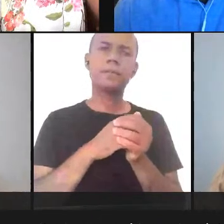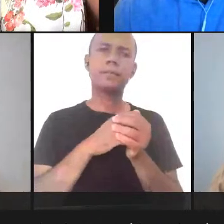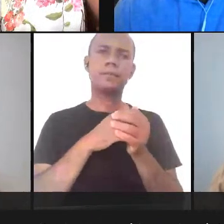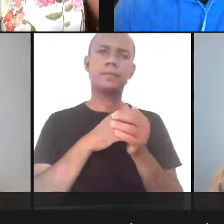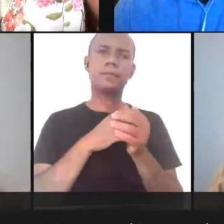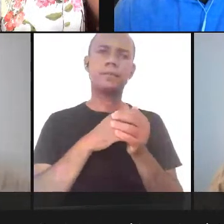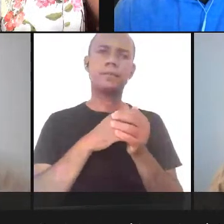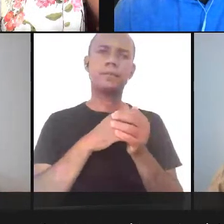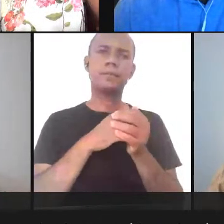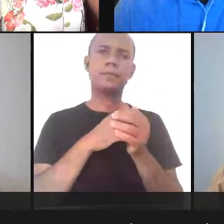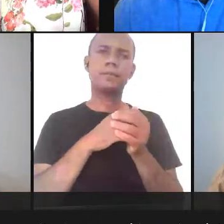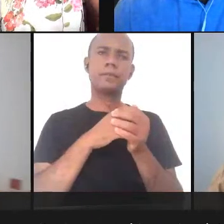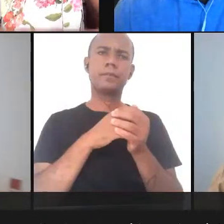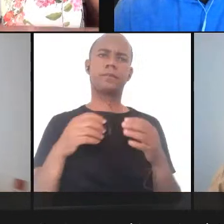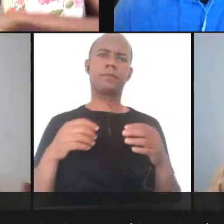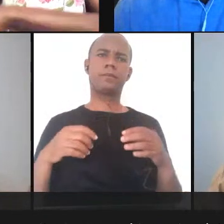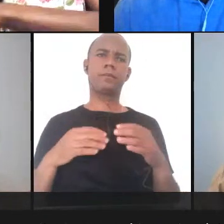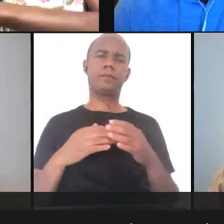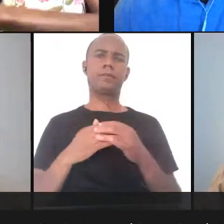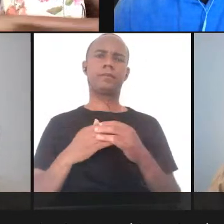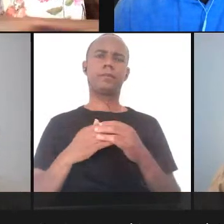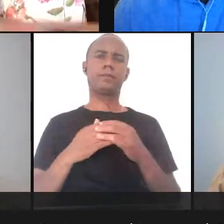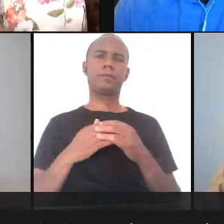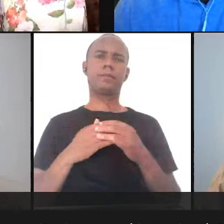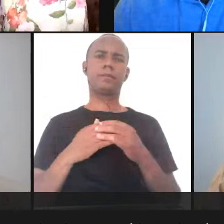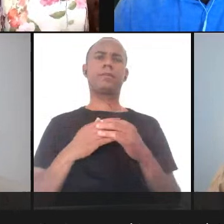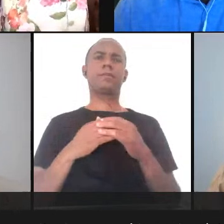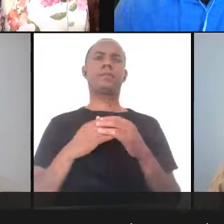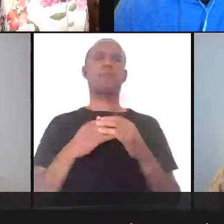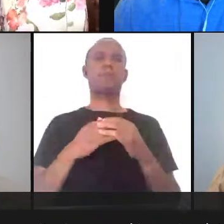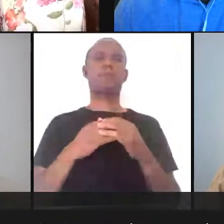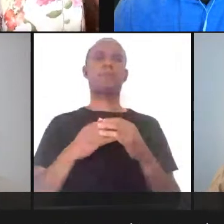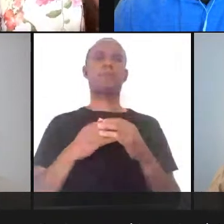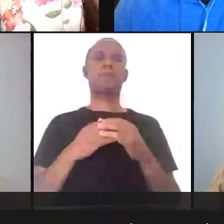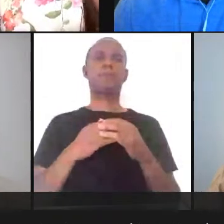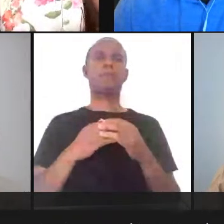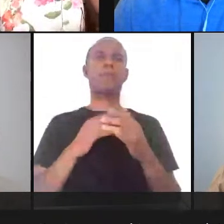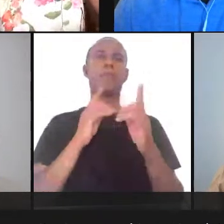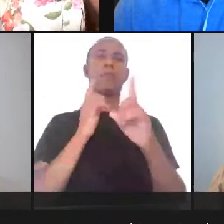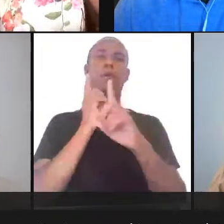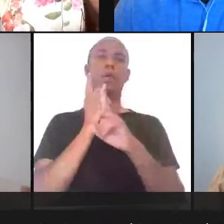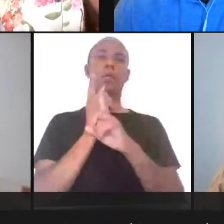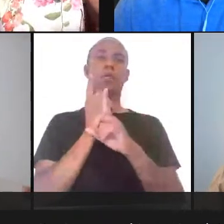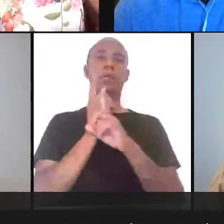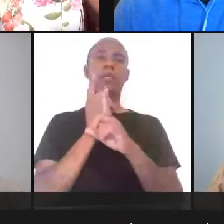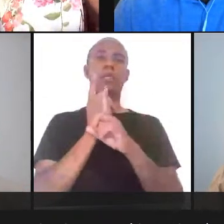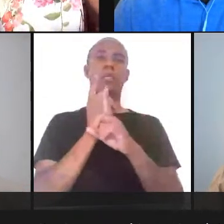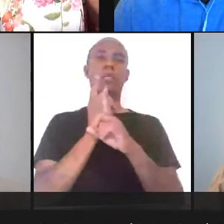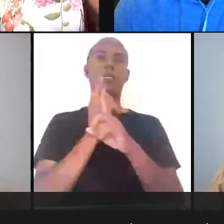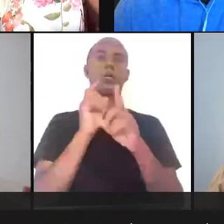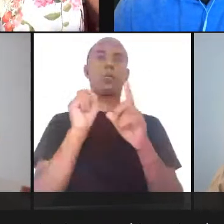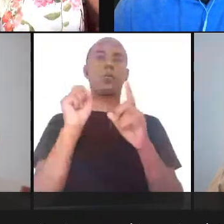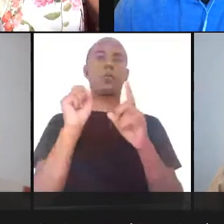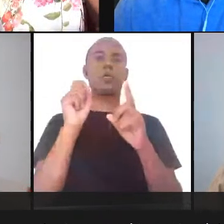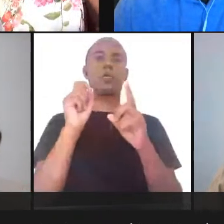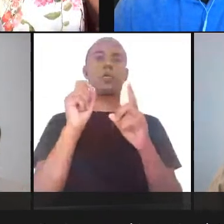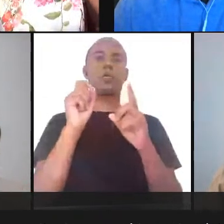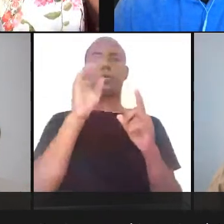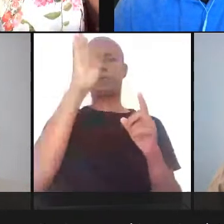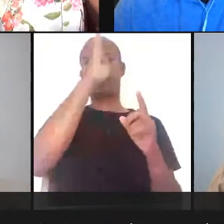Vai encontrar esta frase do Cravinha, aquela frase que o José levantou e